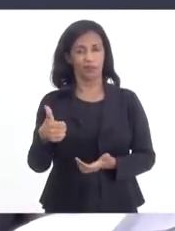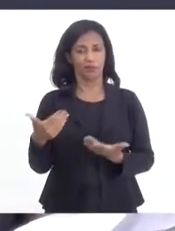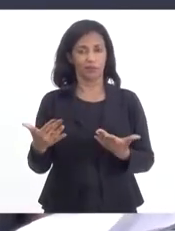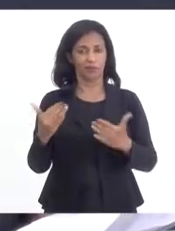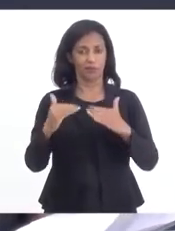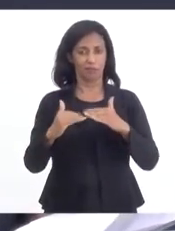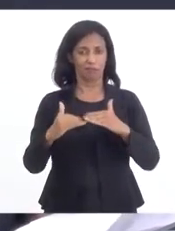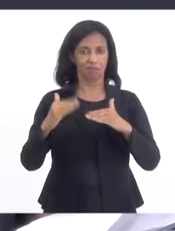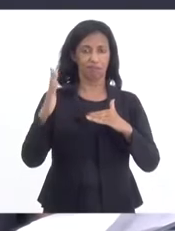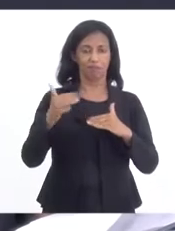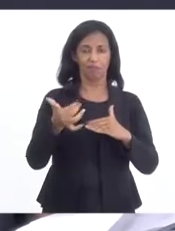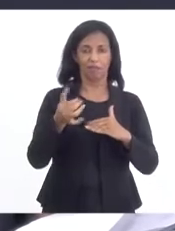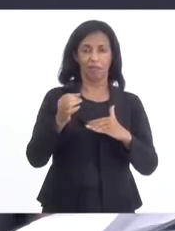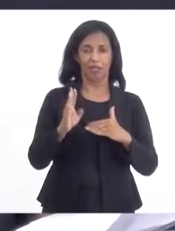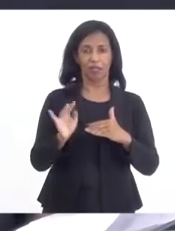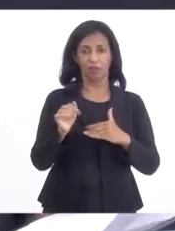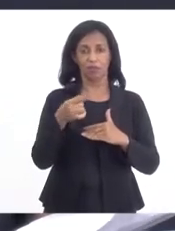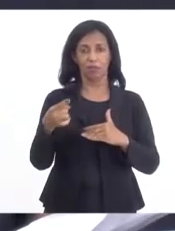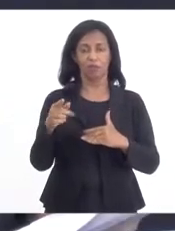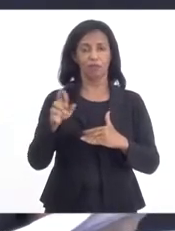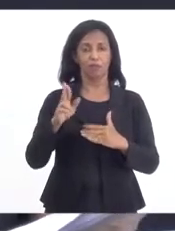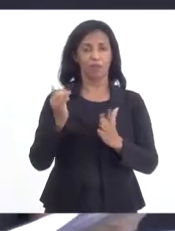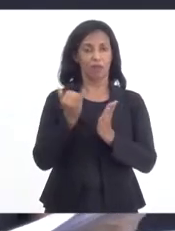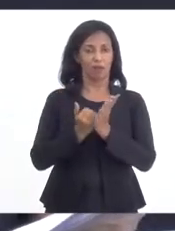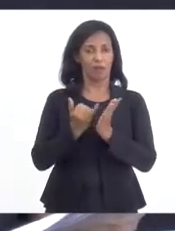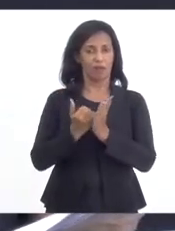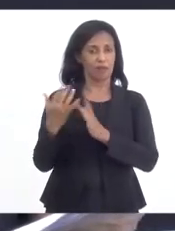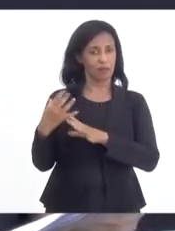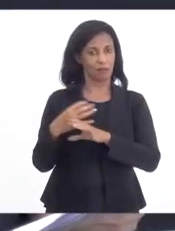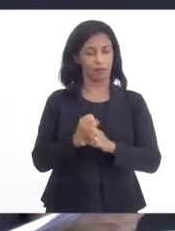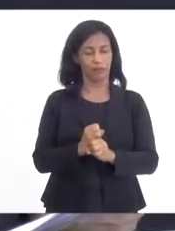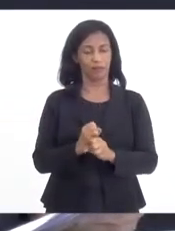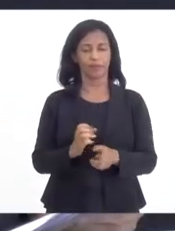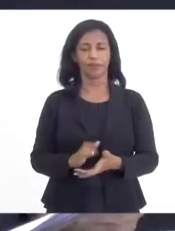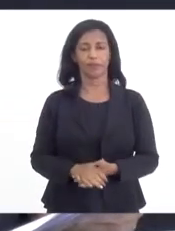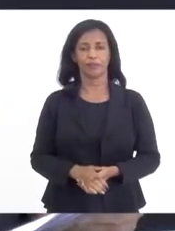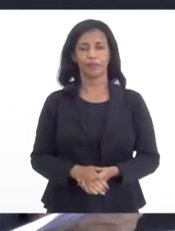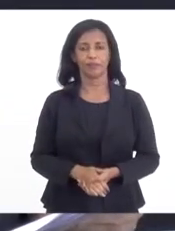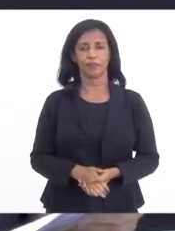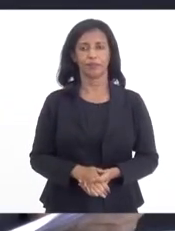cresceu 10 bilhões de reais a receita bruta.